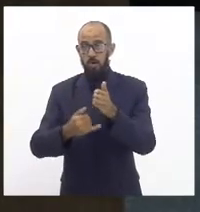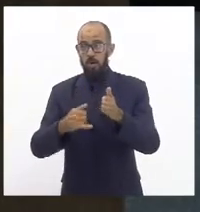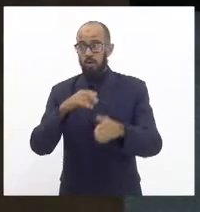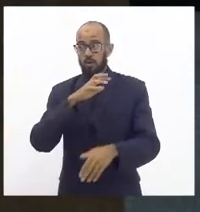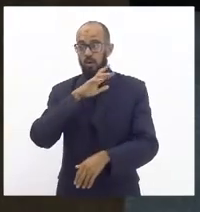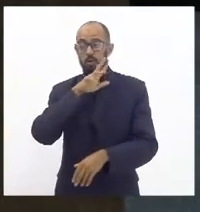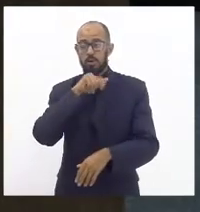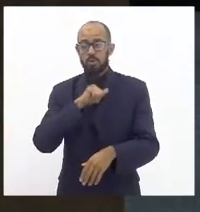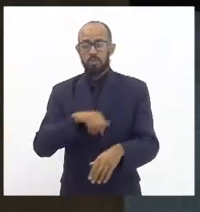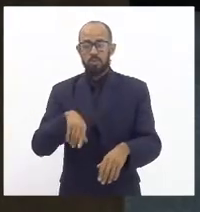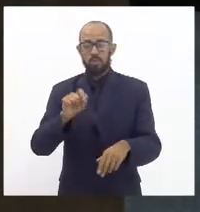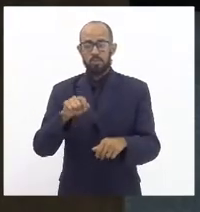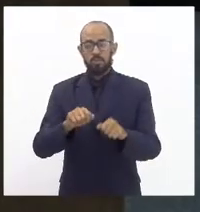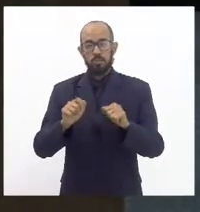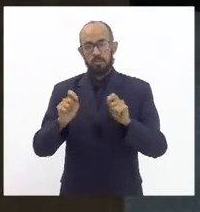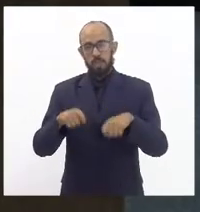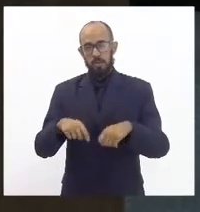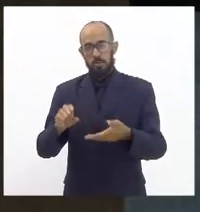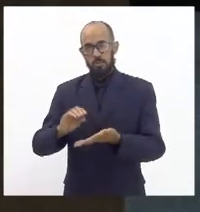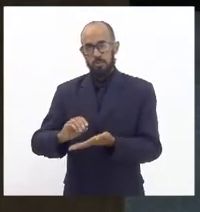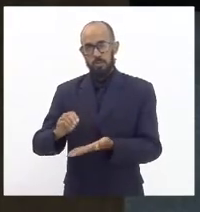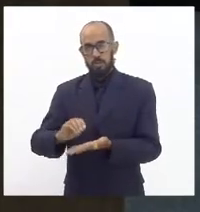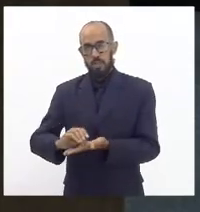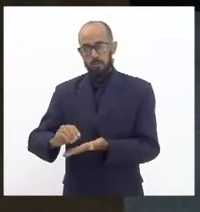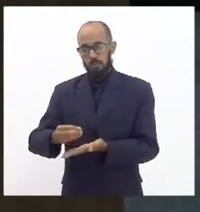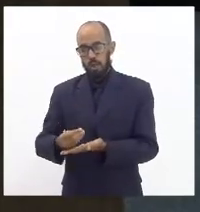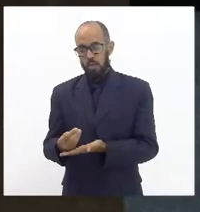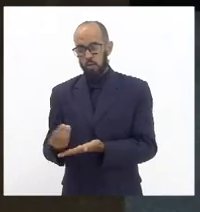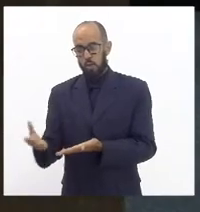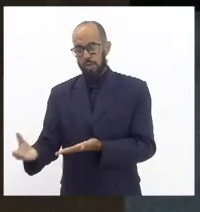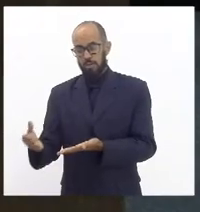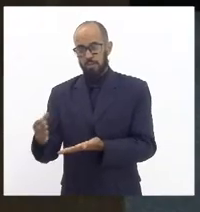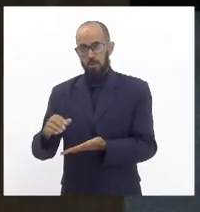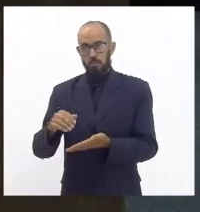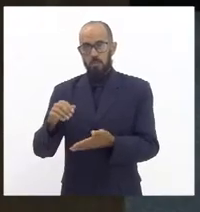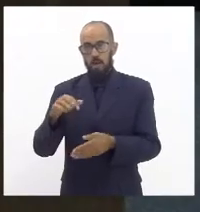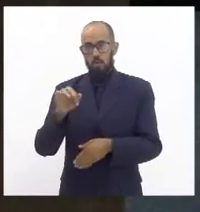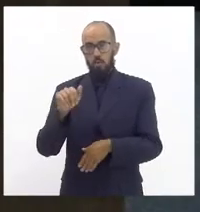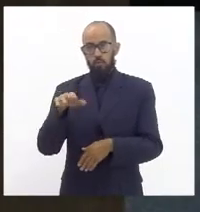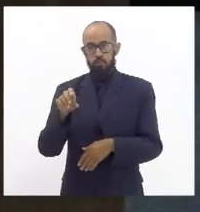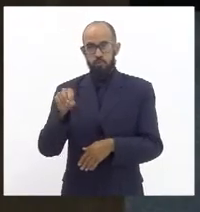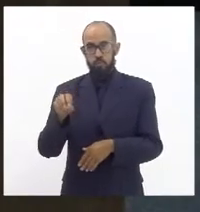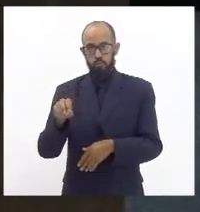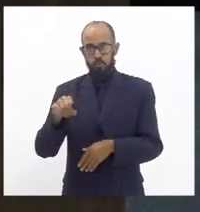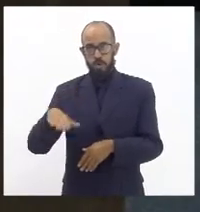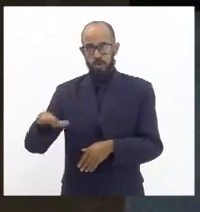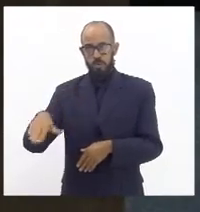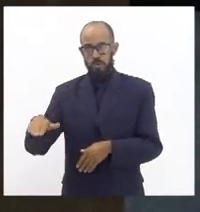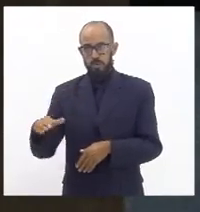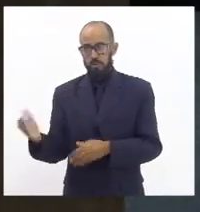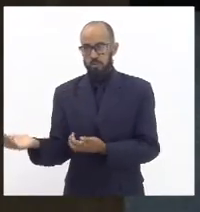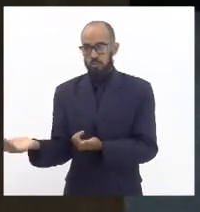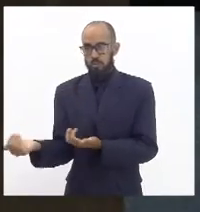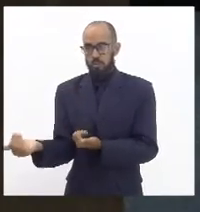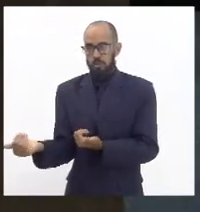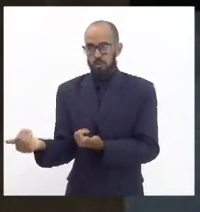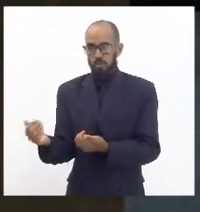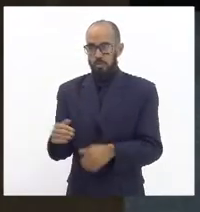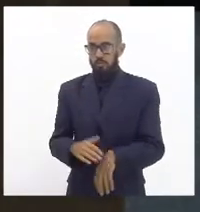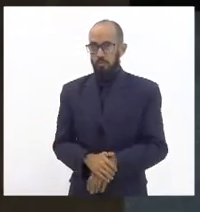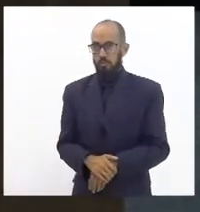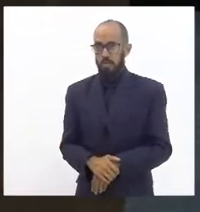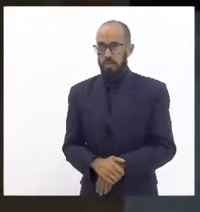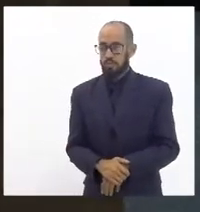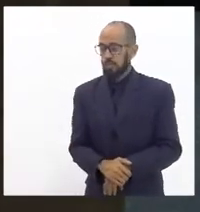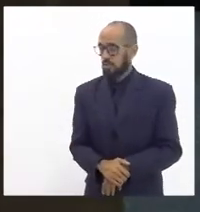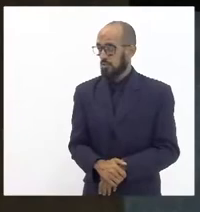fundo da Infância e da adolescência só trazendo lembrete Inclusive eu tenho uma lei que que pede para que